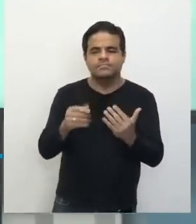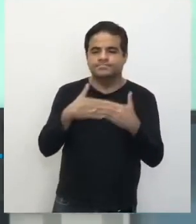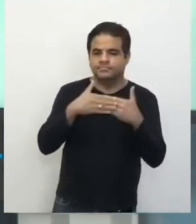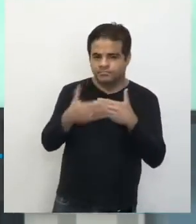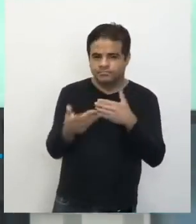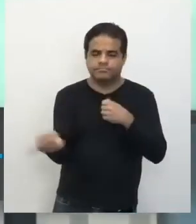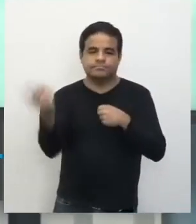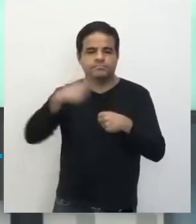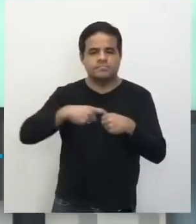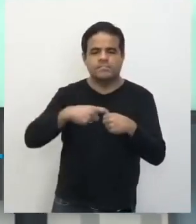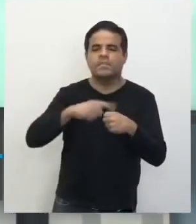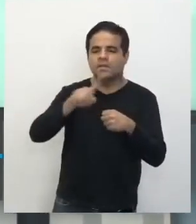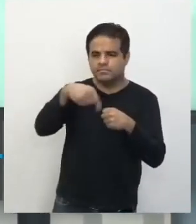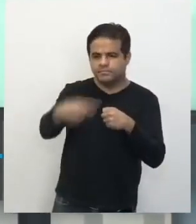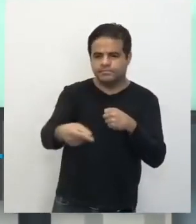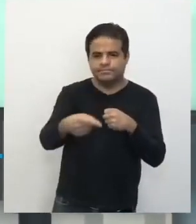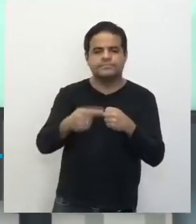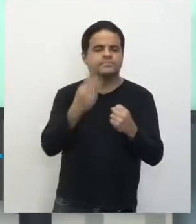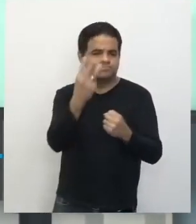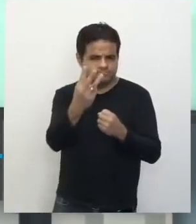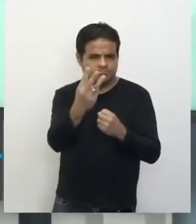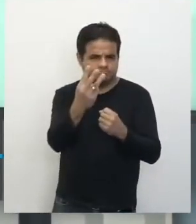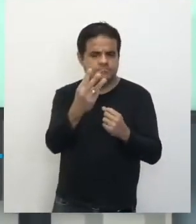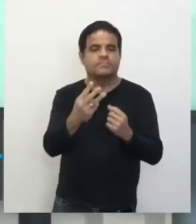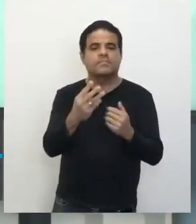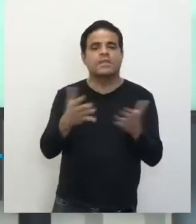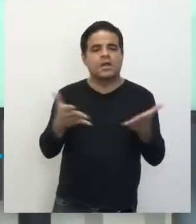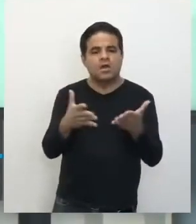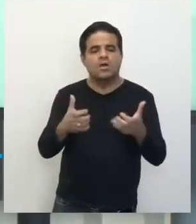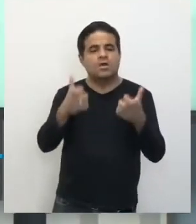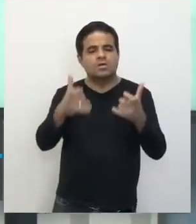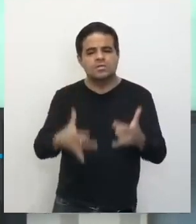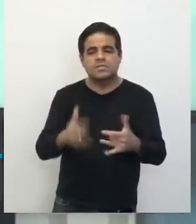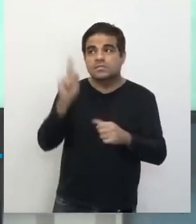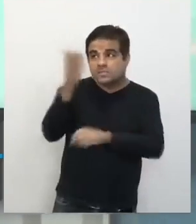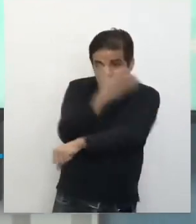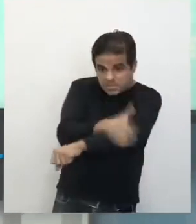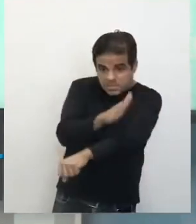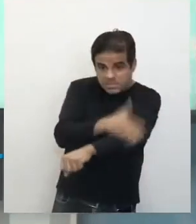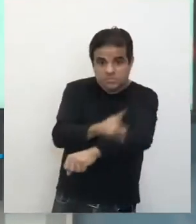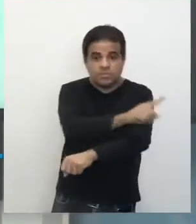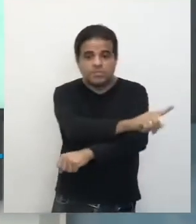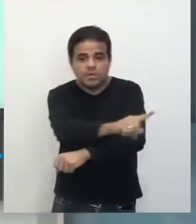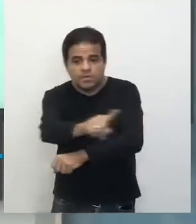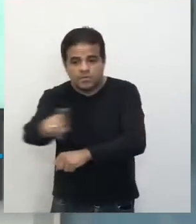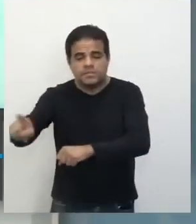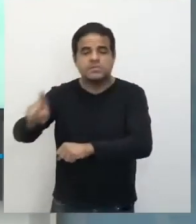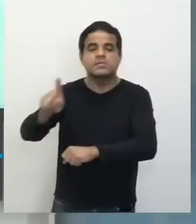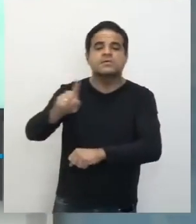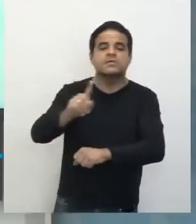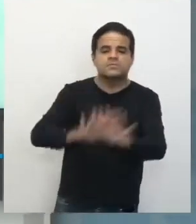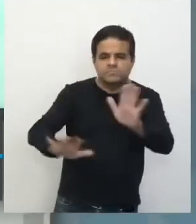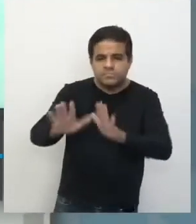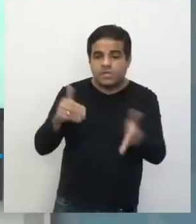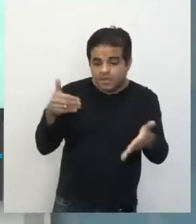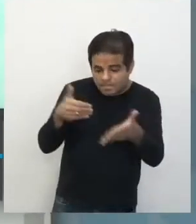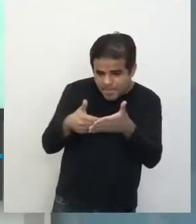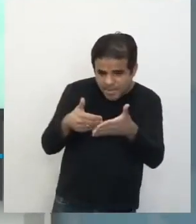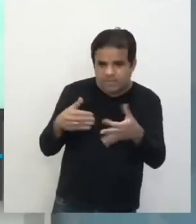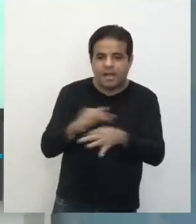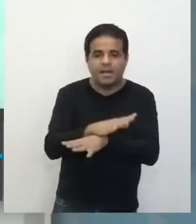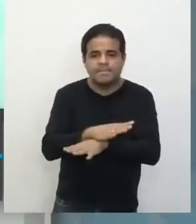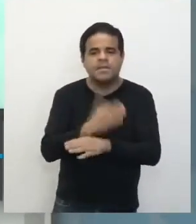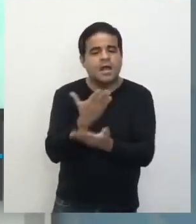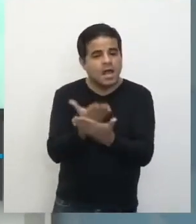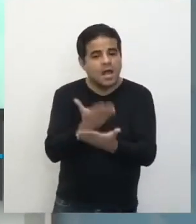gente vai voltar a falar disso na sequência 3, tá bom? Então, eu vou fazer esse exercício para vocês, com cautela que a nossa aula está acabando, para